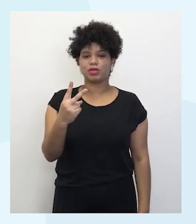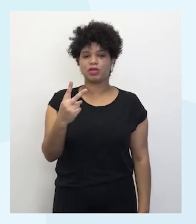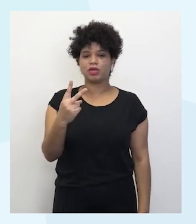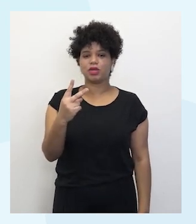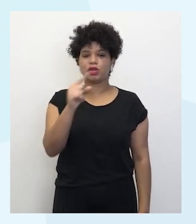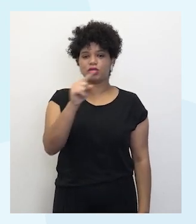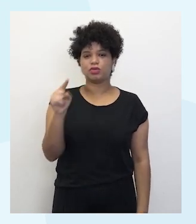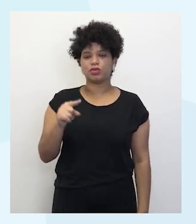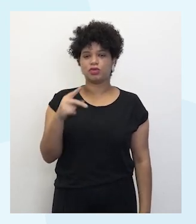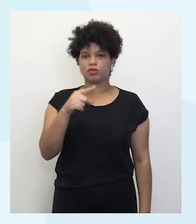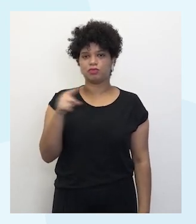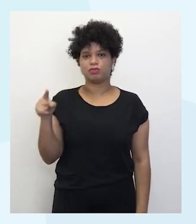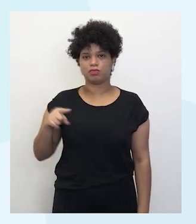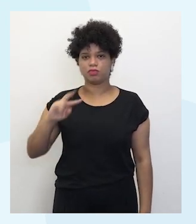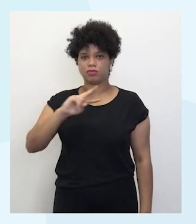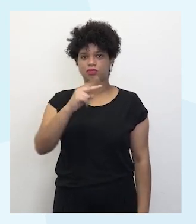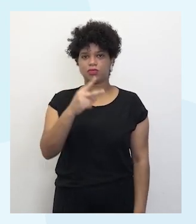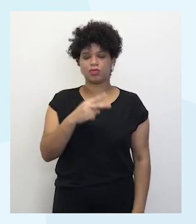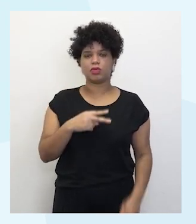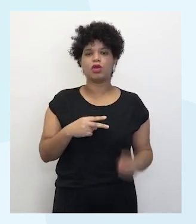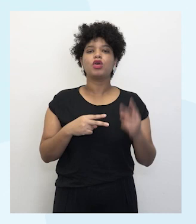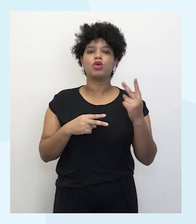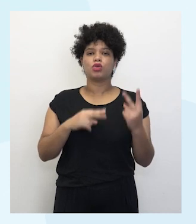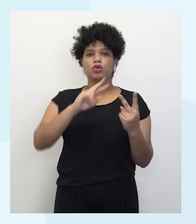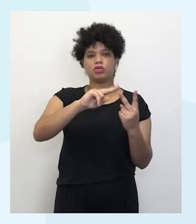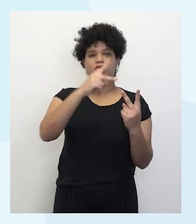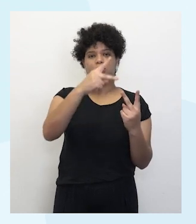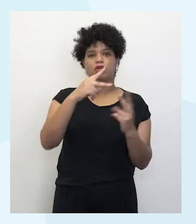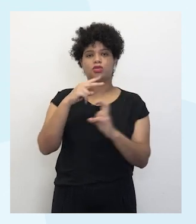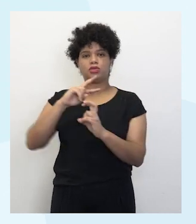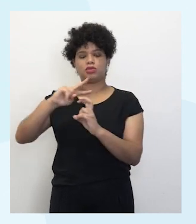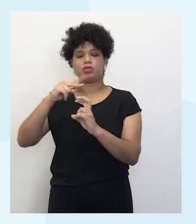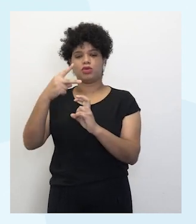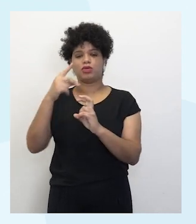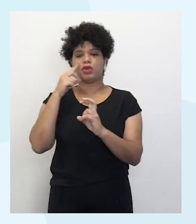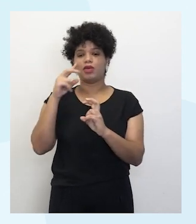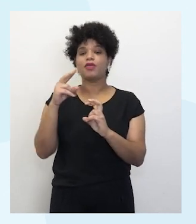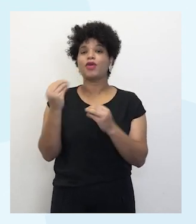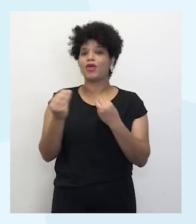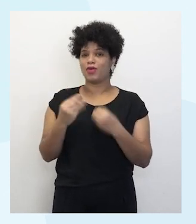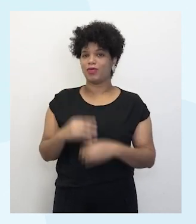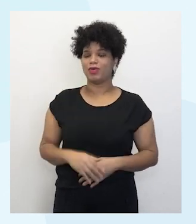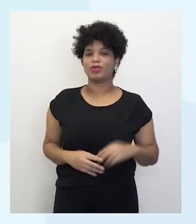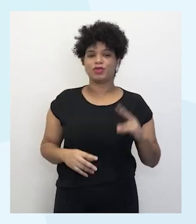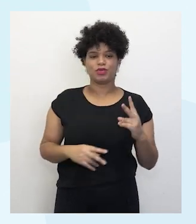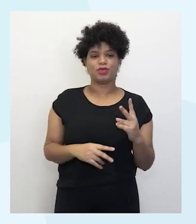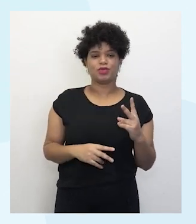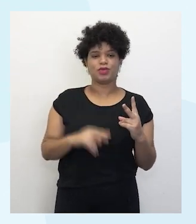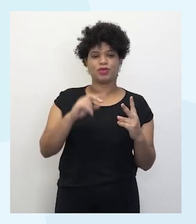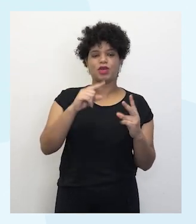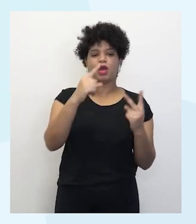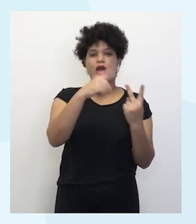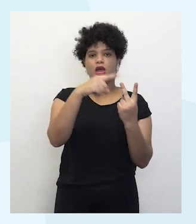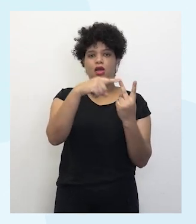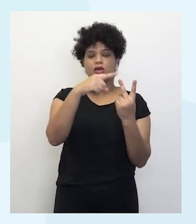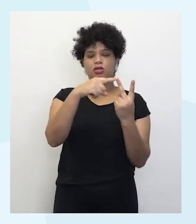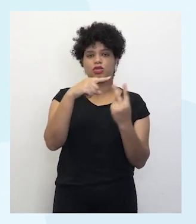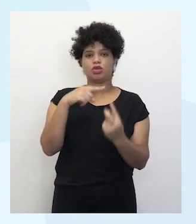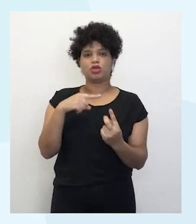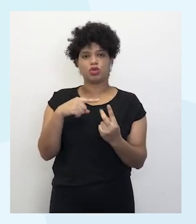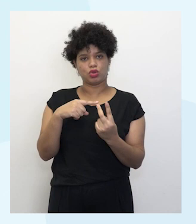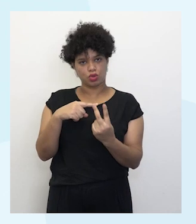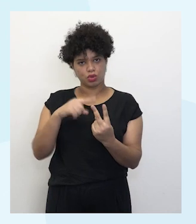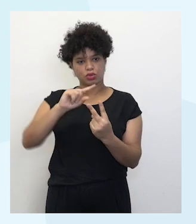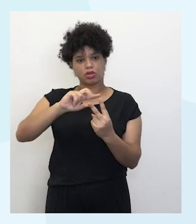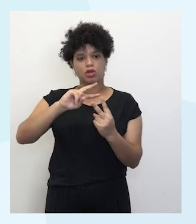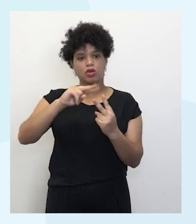ao quadrado e o 5 ao quadrado. Olha lá como eu coloco na minha raiz, vamos ver? Ó, e todo mundo que tem quadradinho